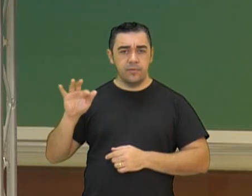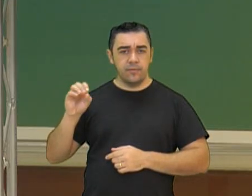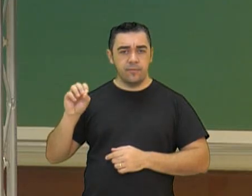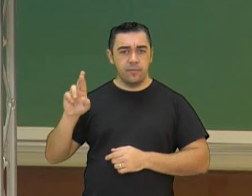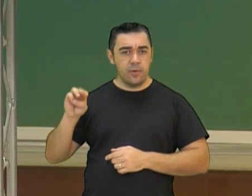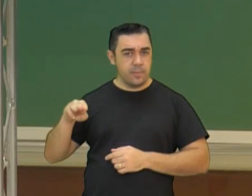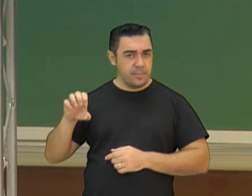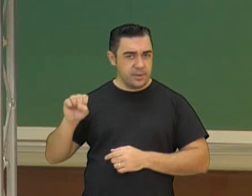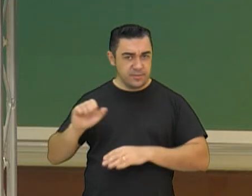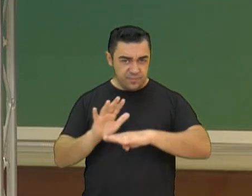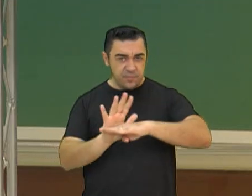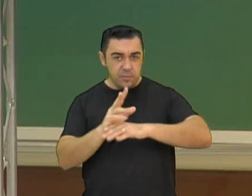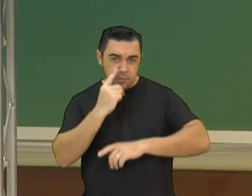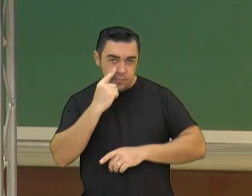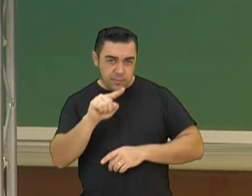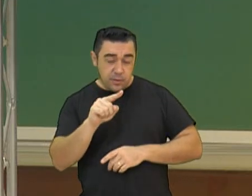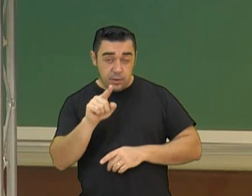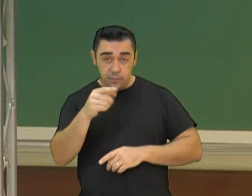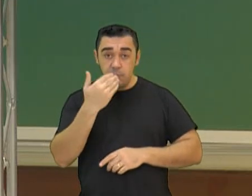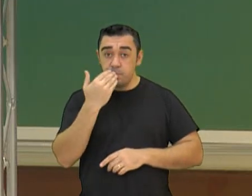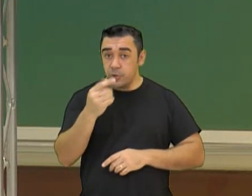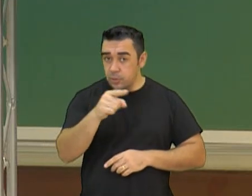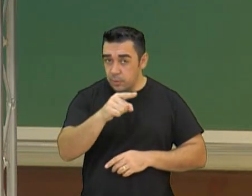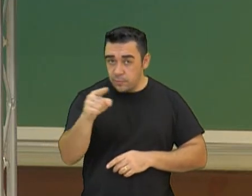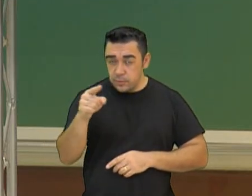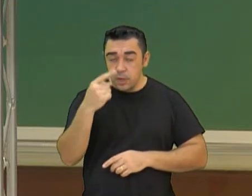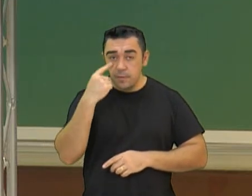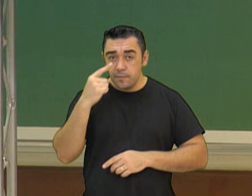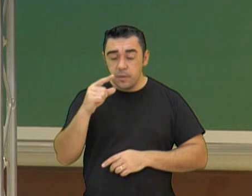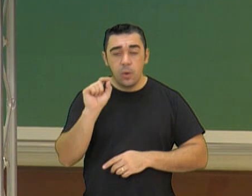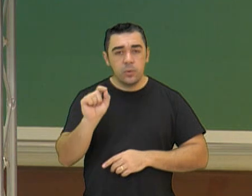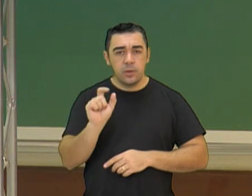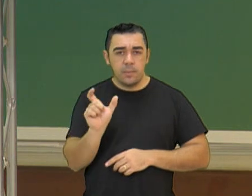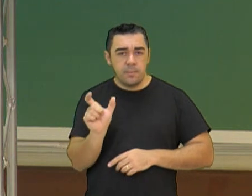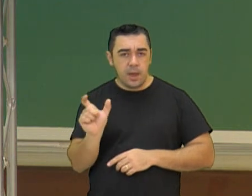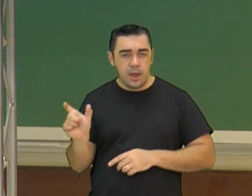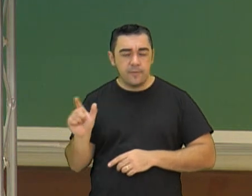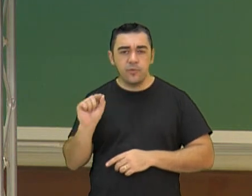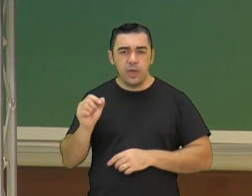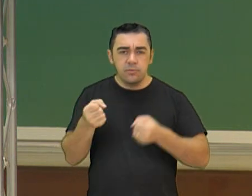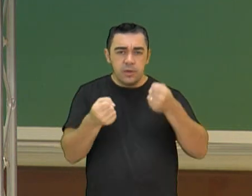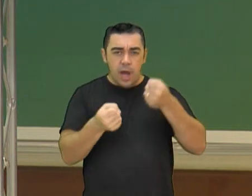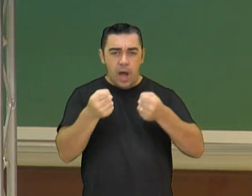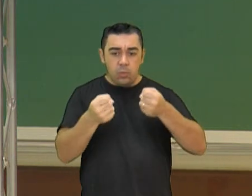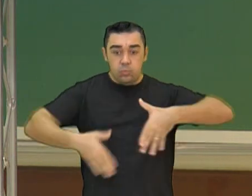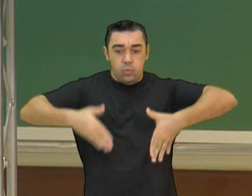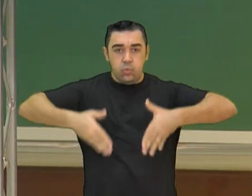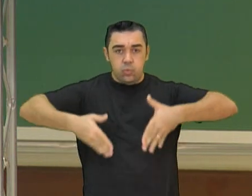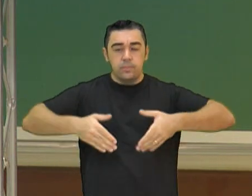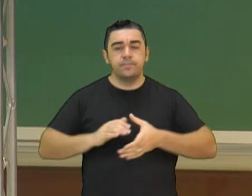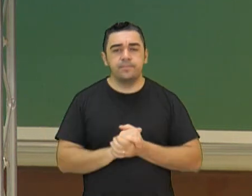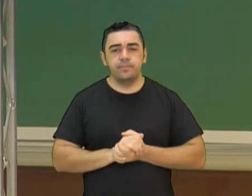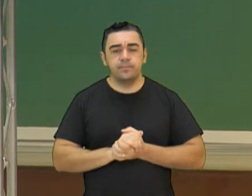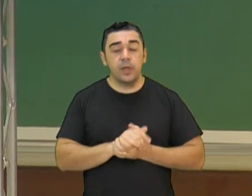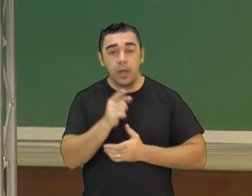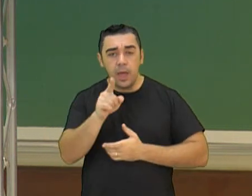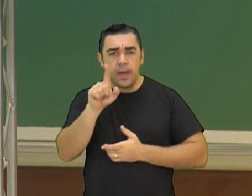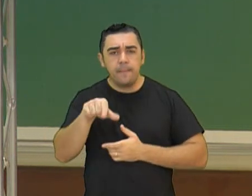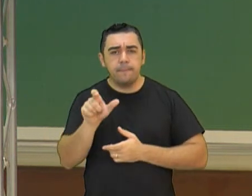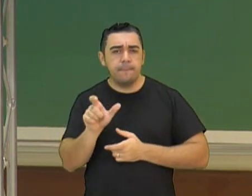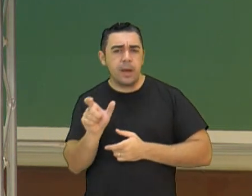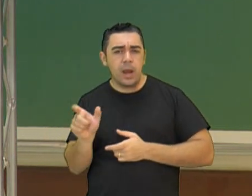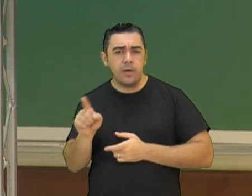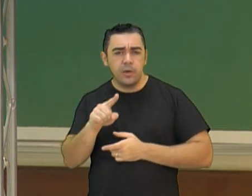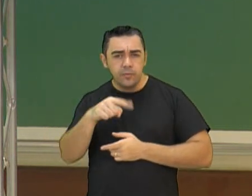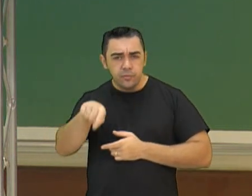assistir. Né? E eu vou pedir para vocês prestar atenção nas palavras e expressões utilizadas pelo autor e responder